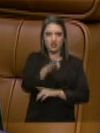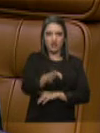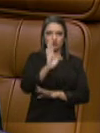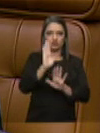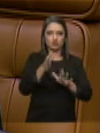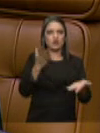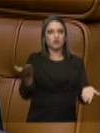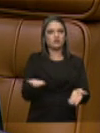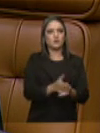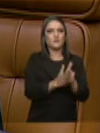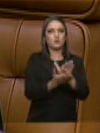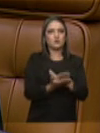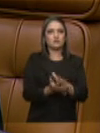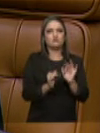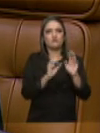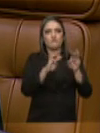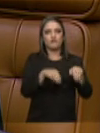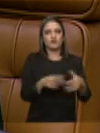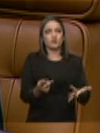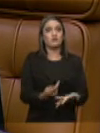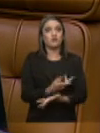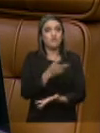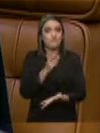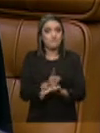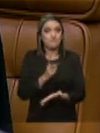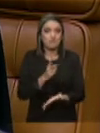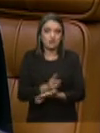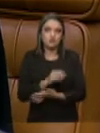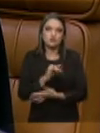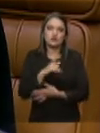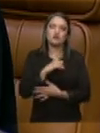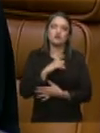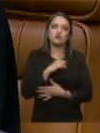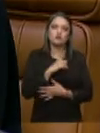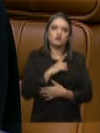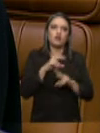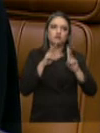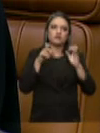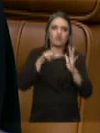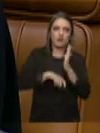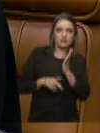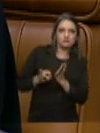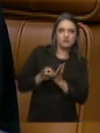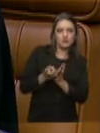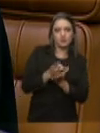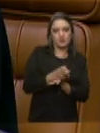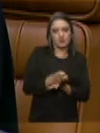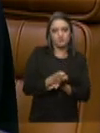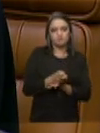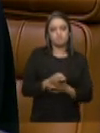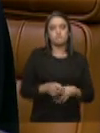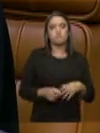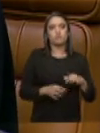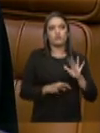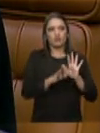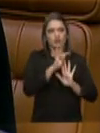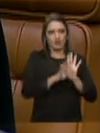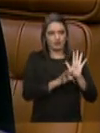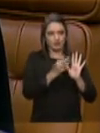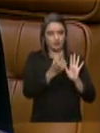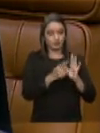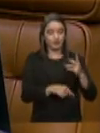julgada que se tenha formado, mesmo nas relações jurídicas tributárias de trato sucessivo. Tese 1. Tese 2,